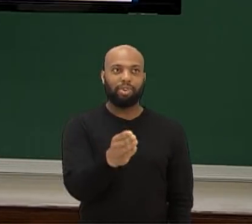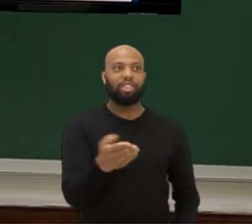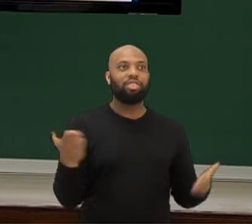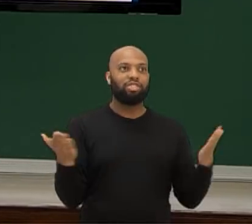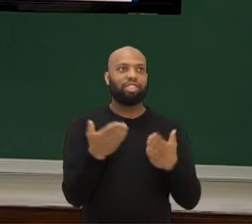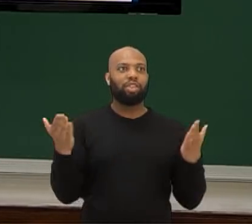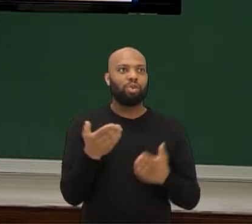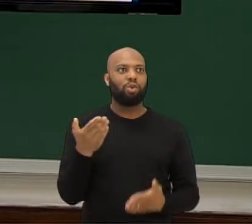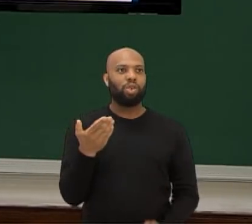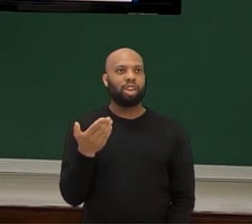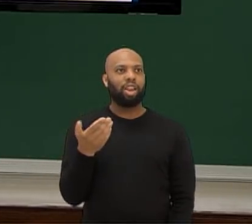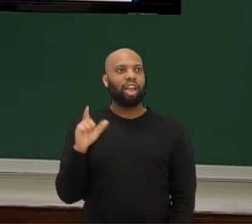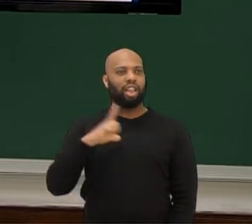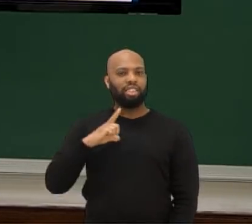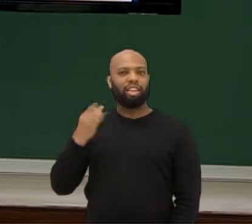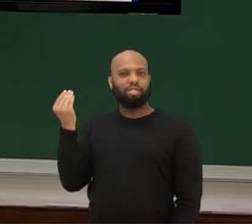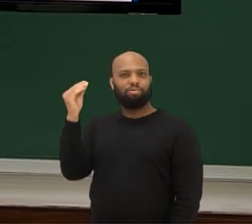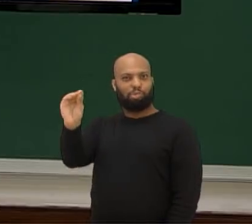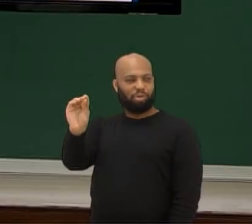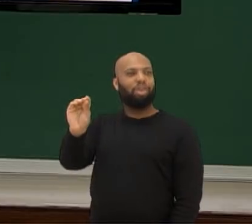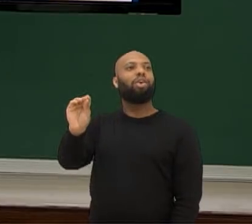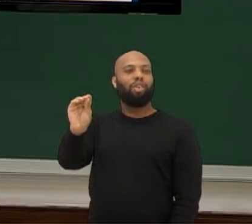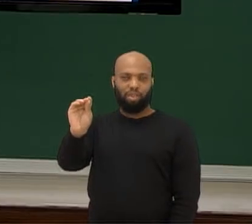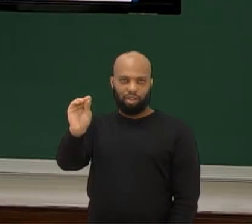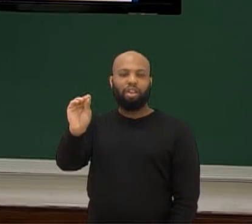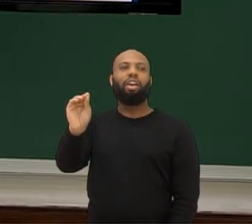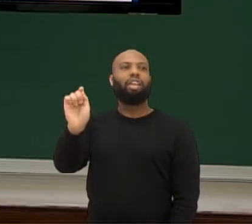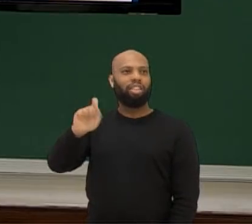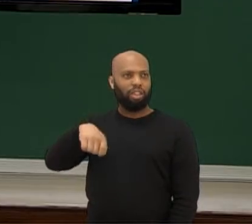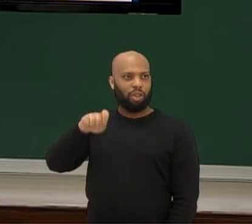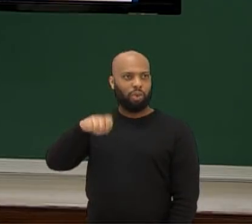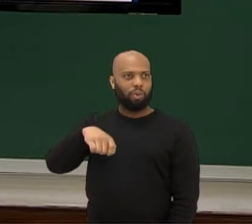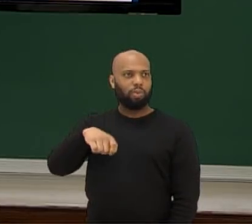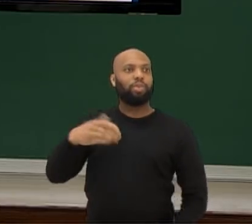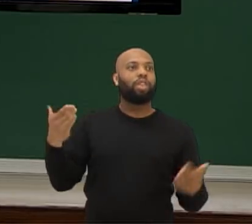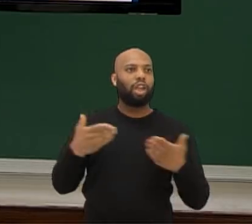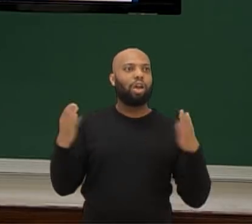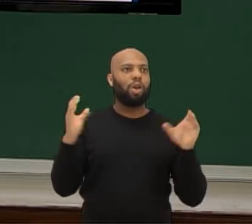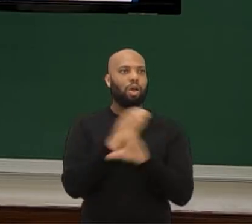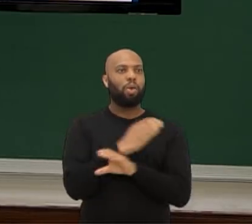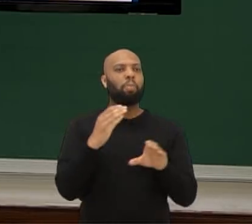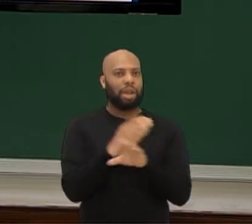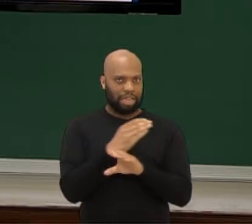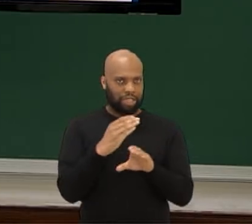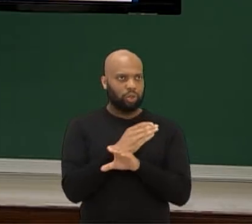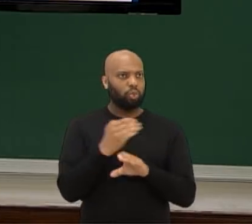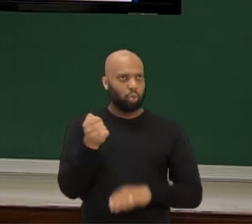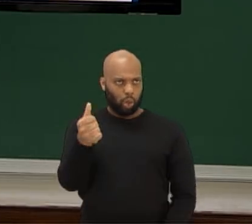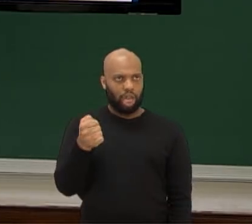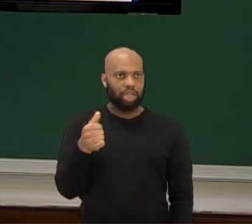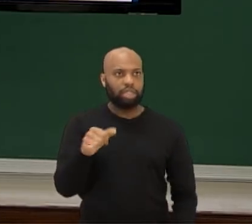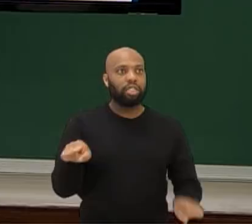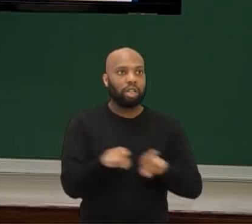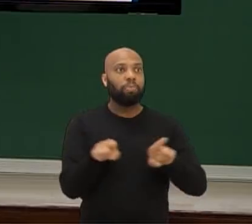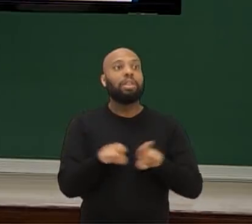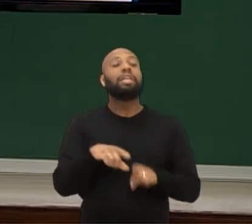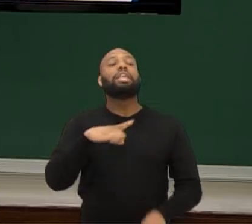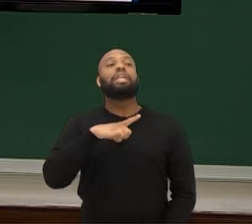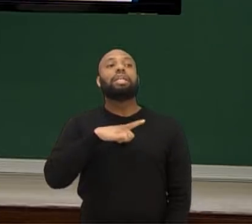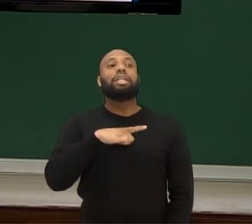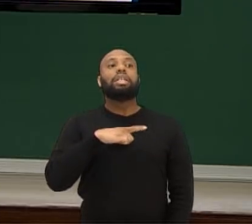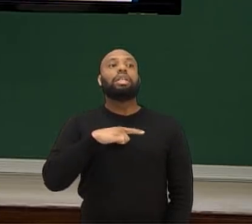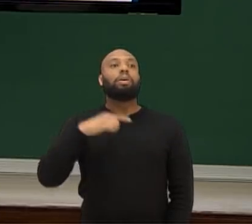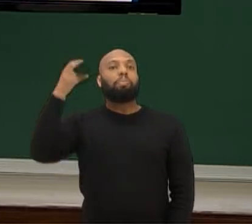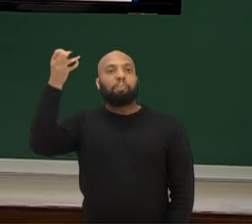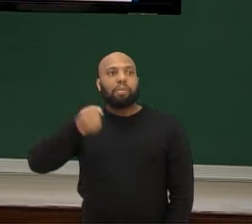acredito que ela venha aqui. Isso, completando mais uma parte. E agora tem a pecinha branca,